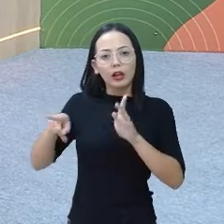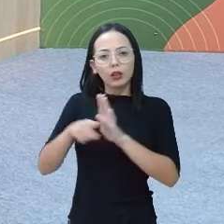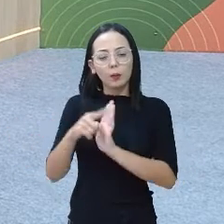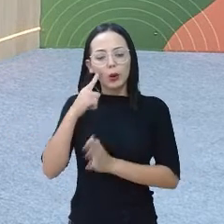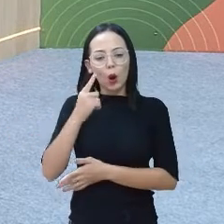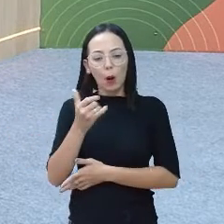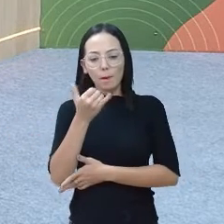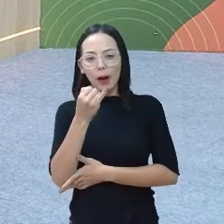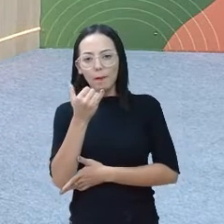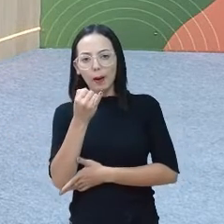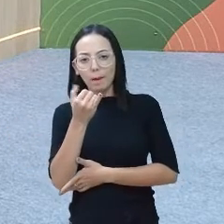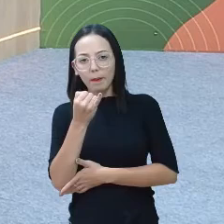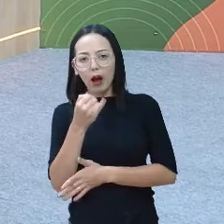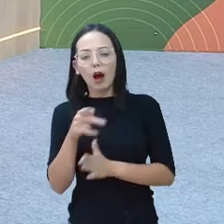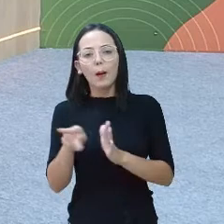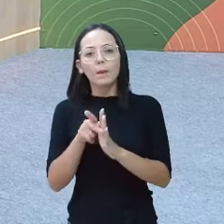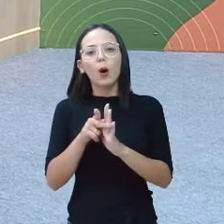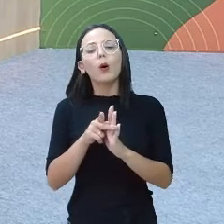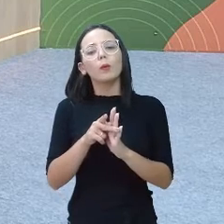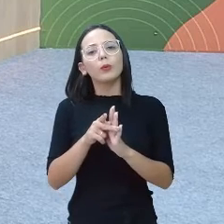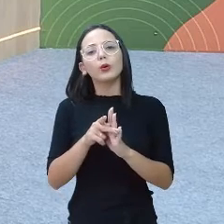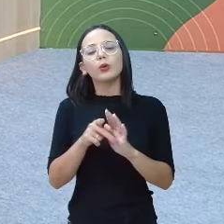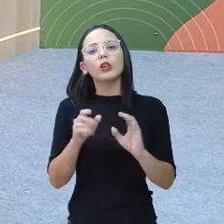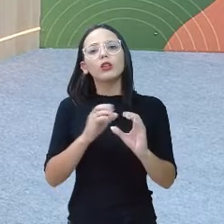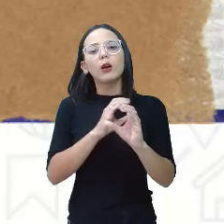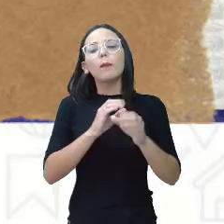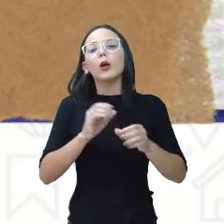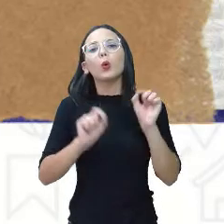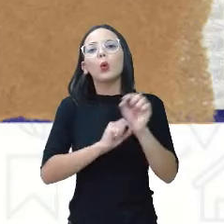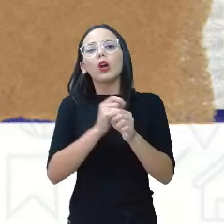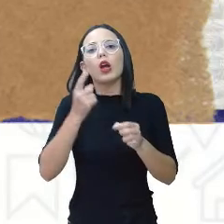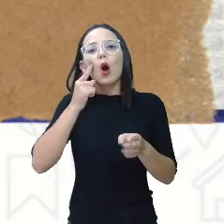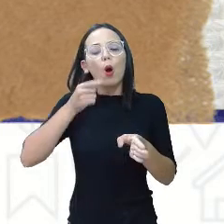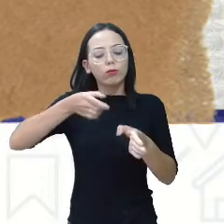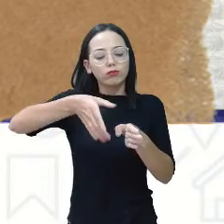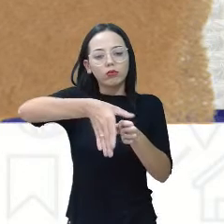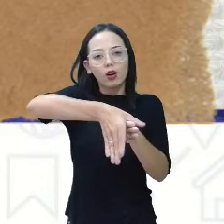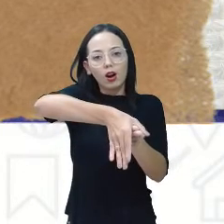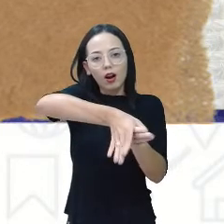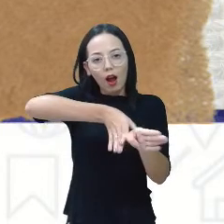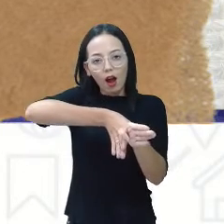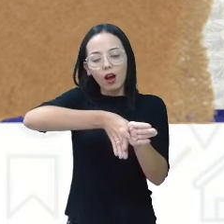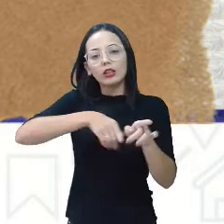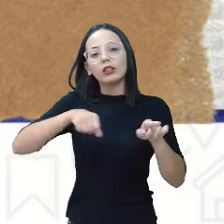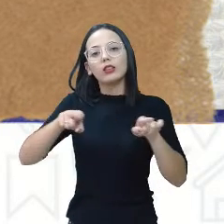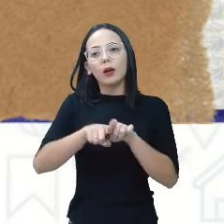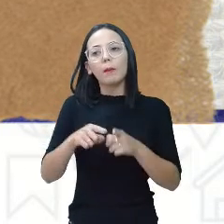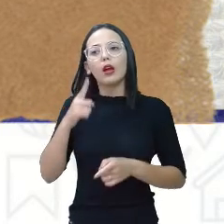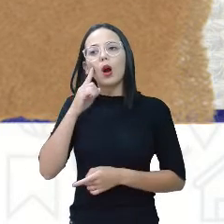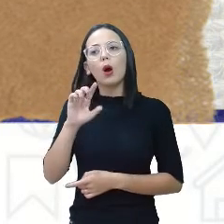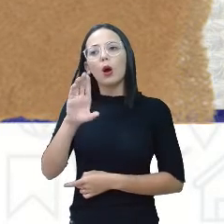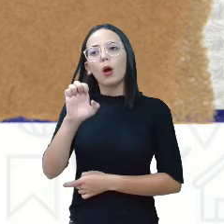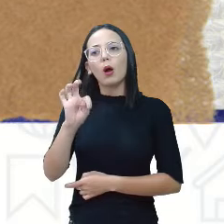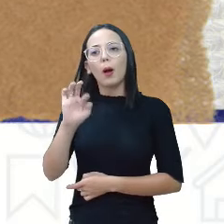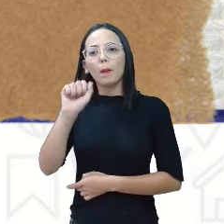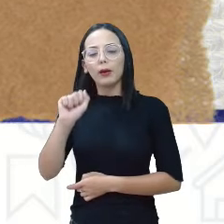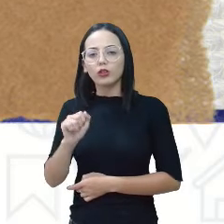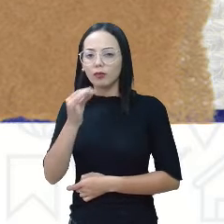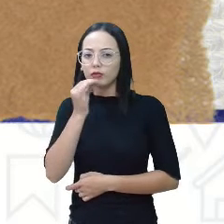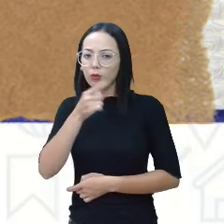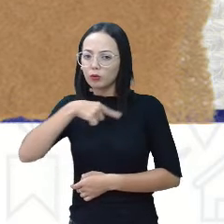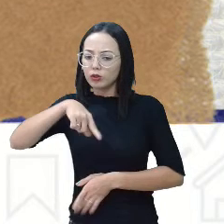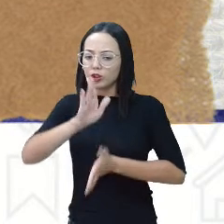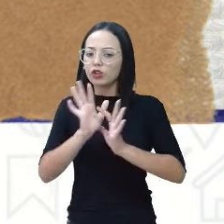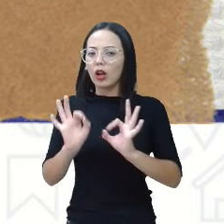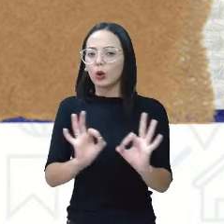né, espingardas, as balestras, também conhecido como as bestas, né, que é tipo, você já deve ter